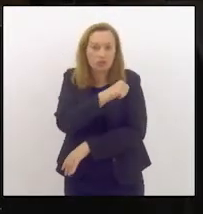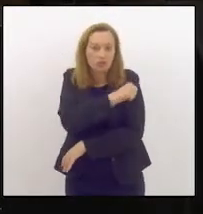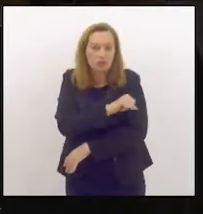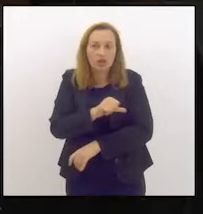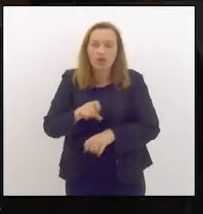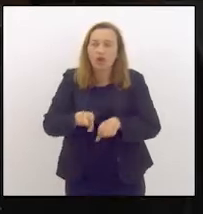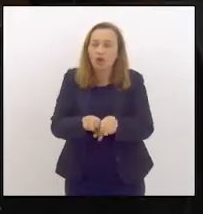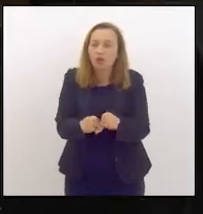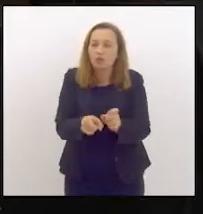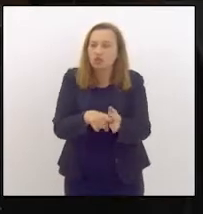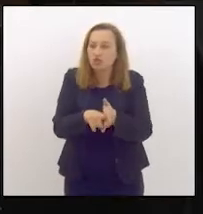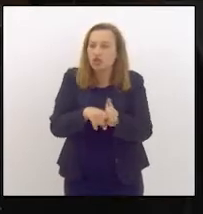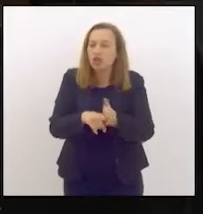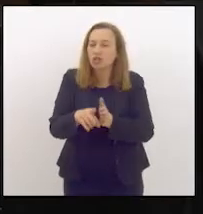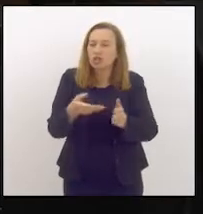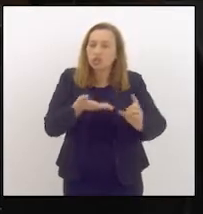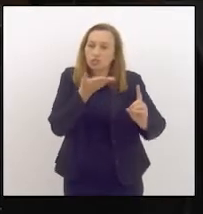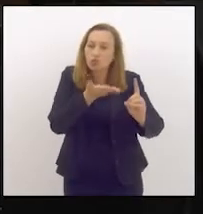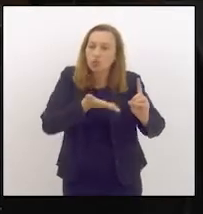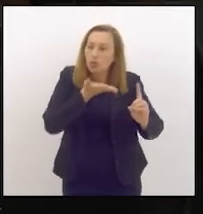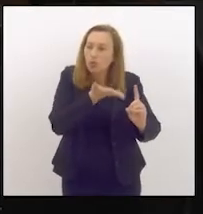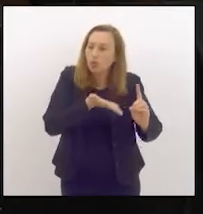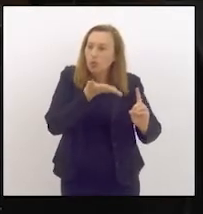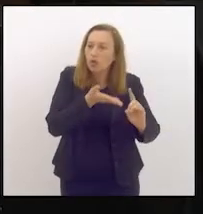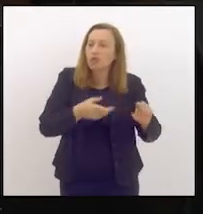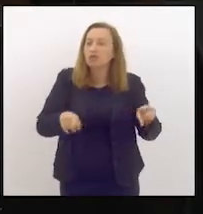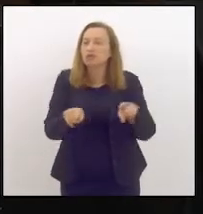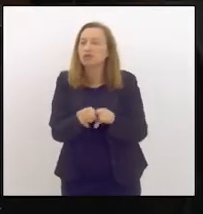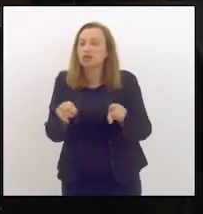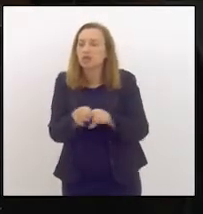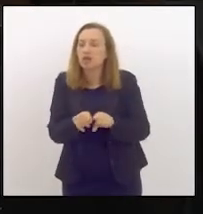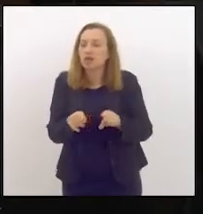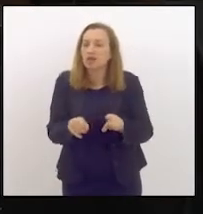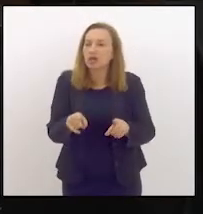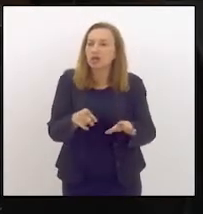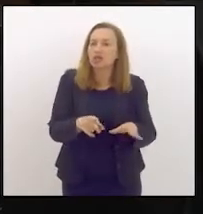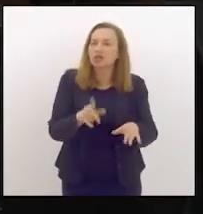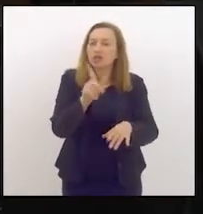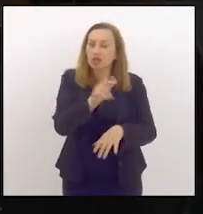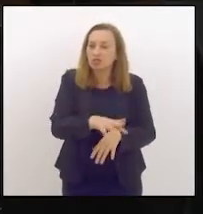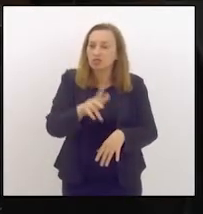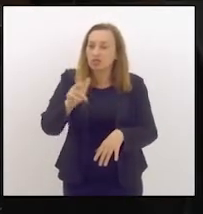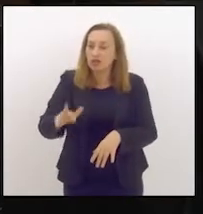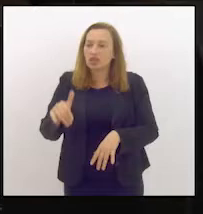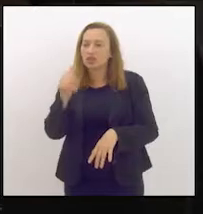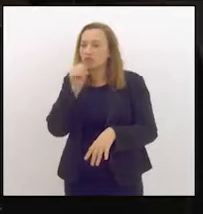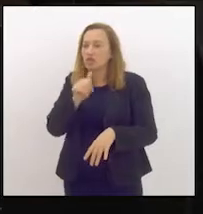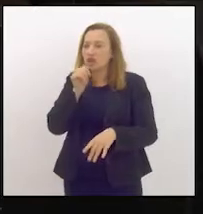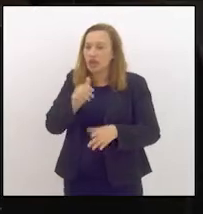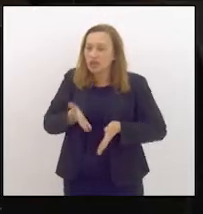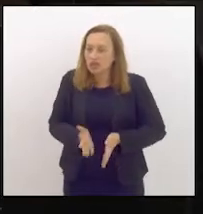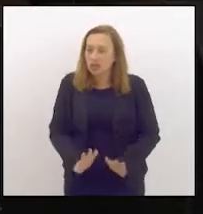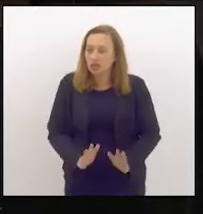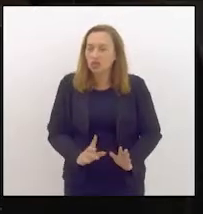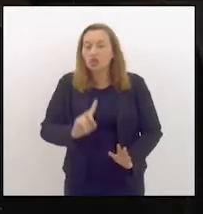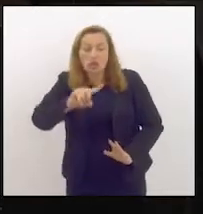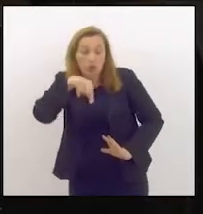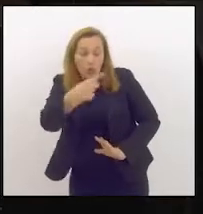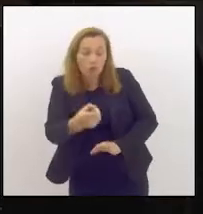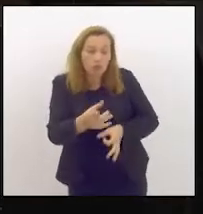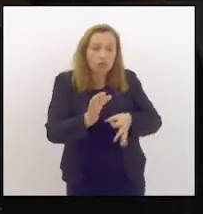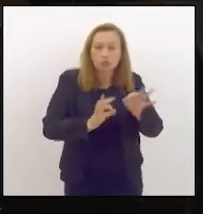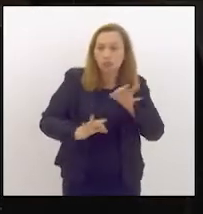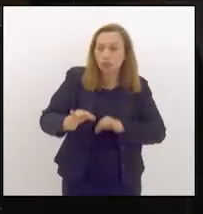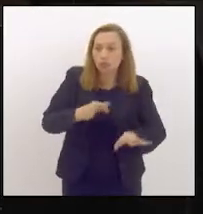obstétricas Douglas também roda de gestante de diferentes movimentos sociais mente outras